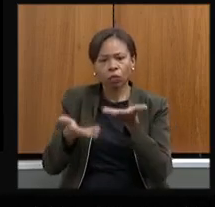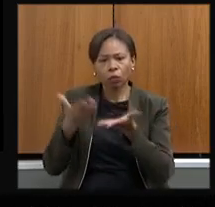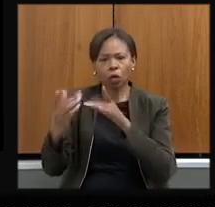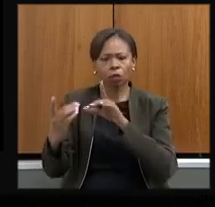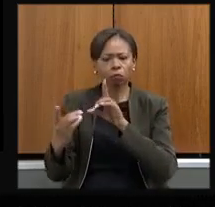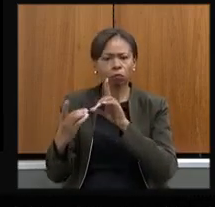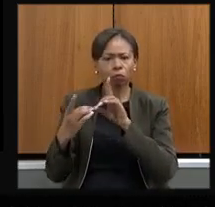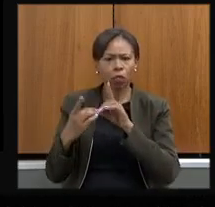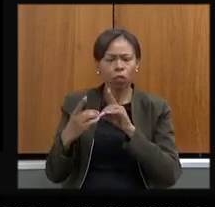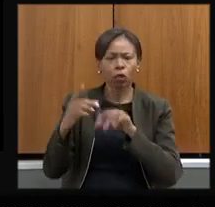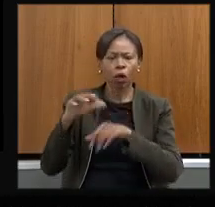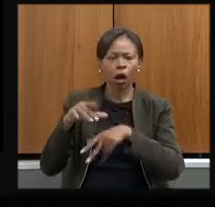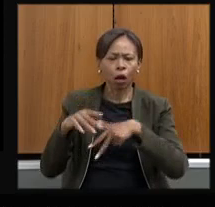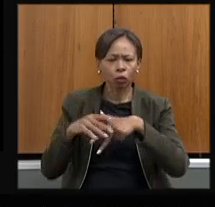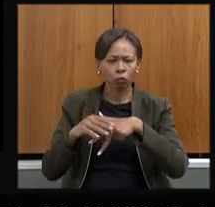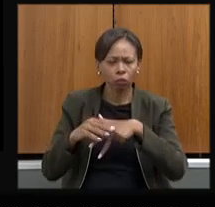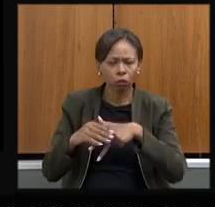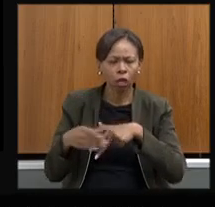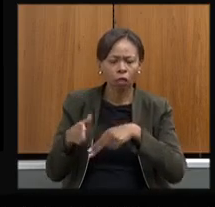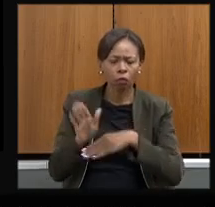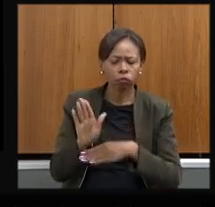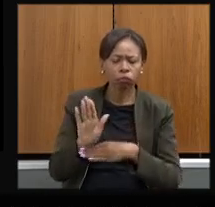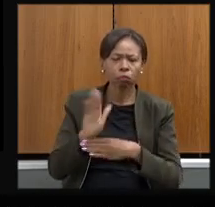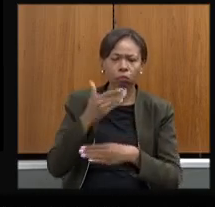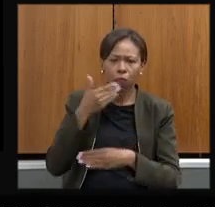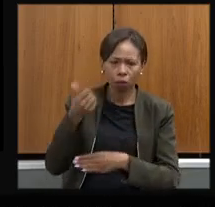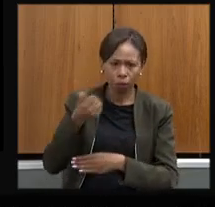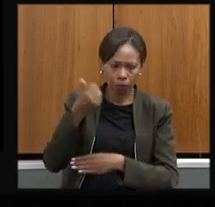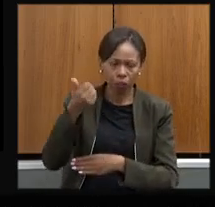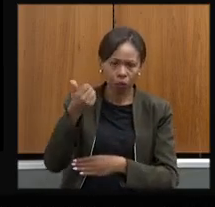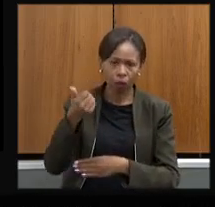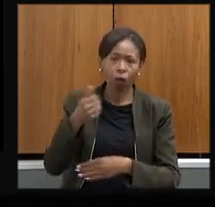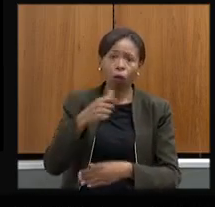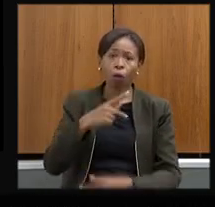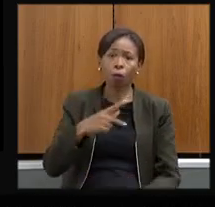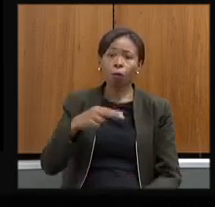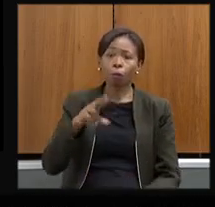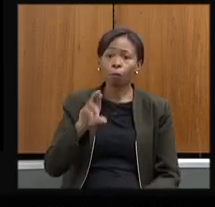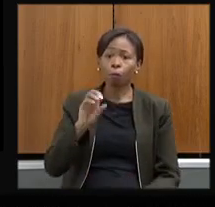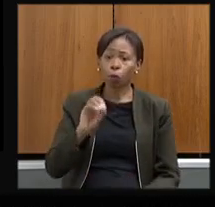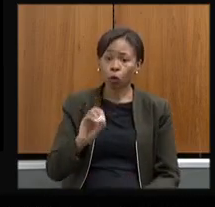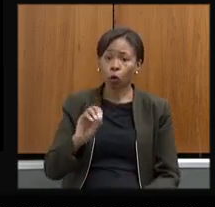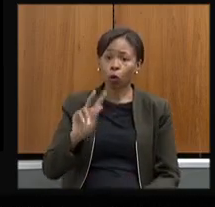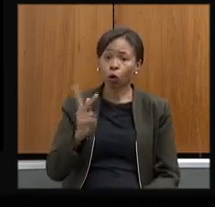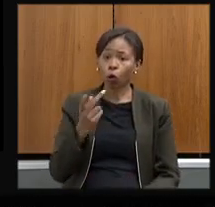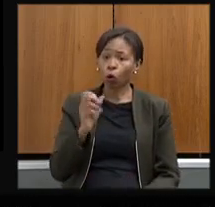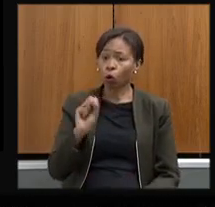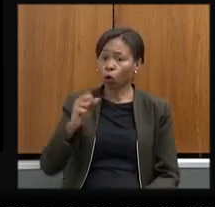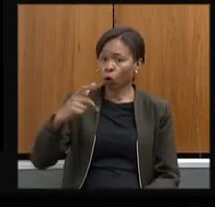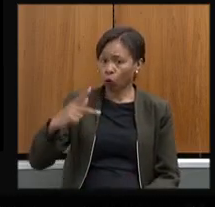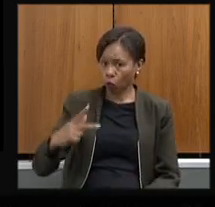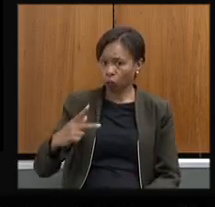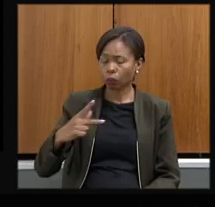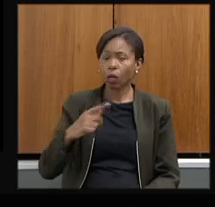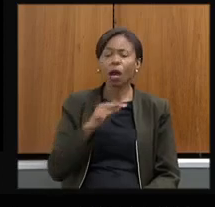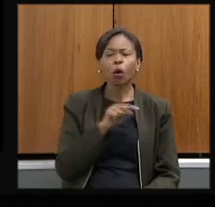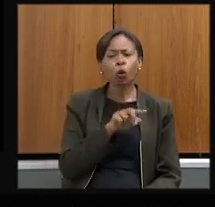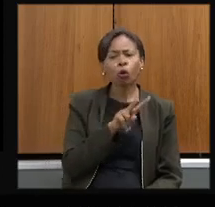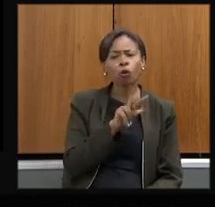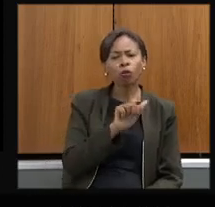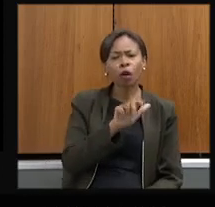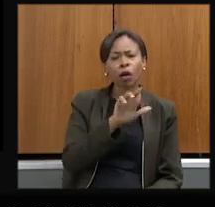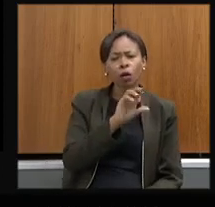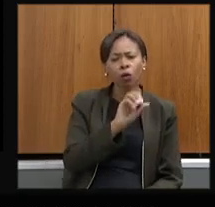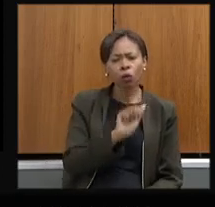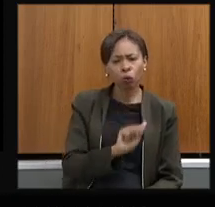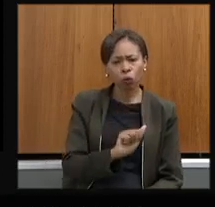atendimento aos pacientes ali presentes né o crosp Na verdade o valor a Minas é uma é como se fosse uma